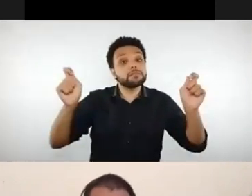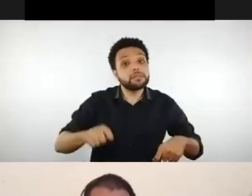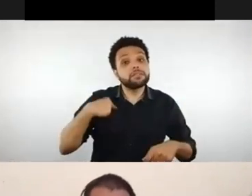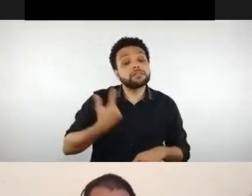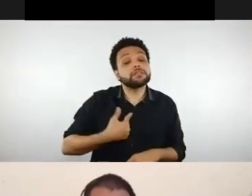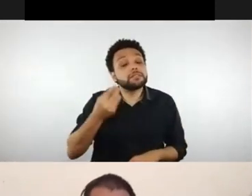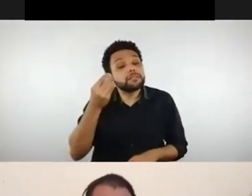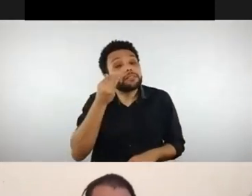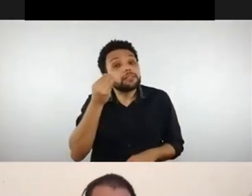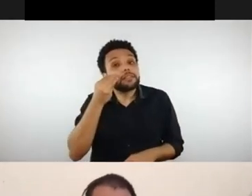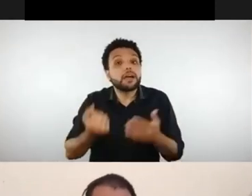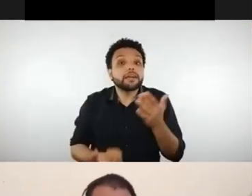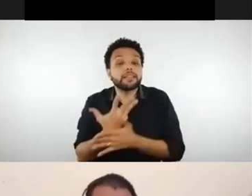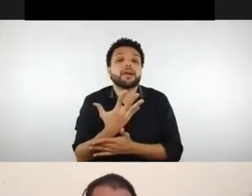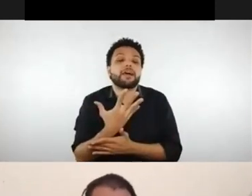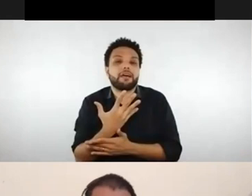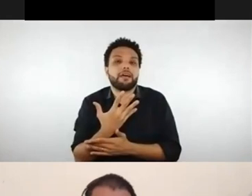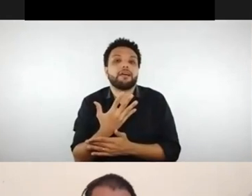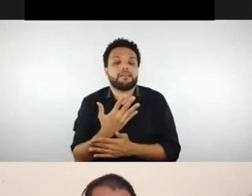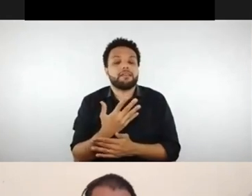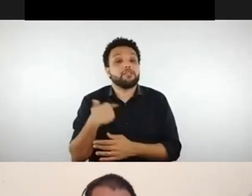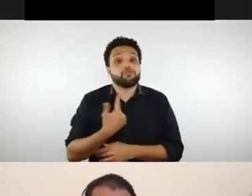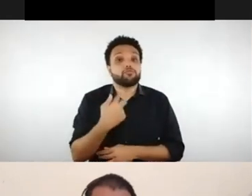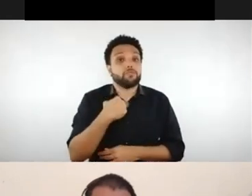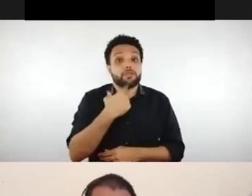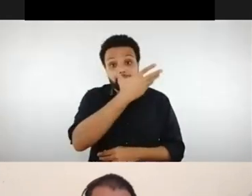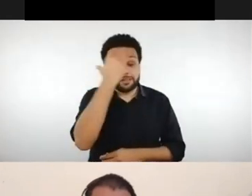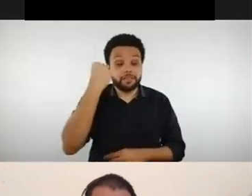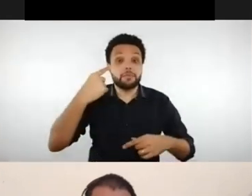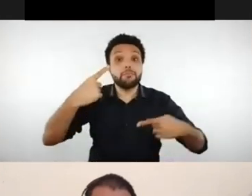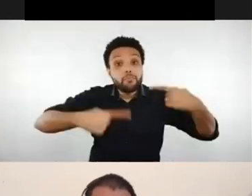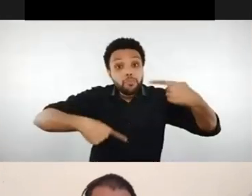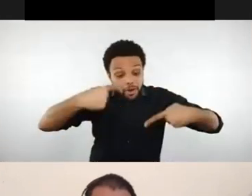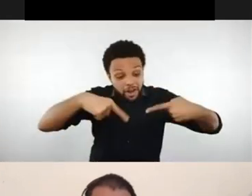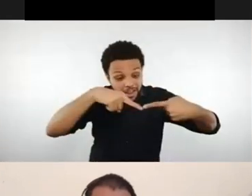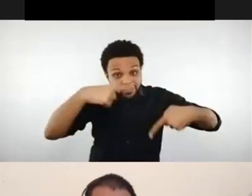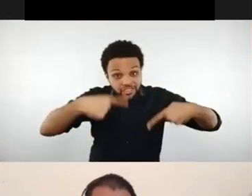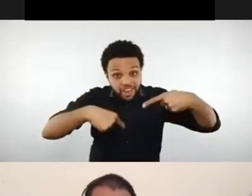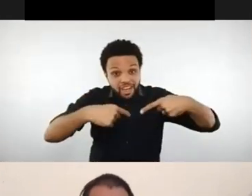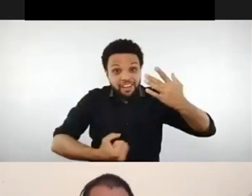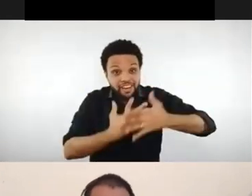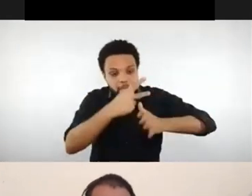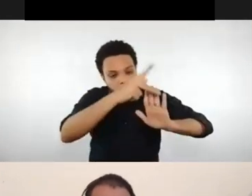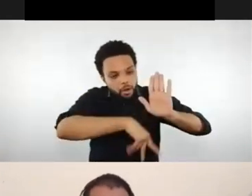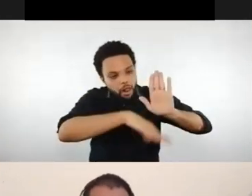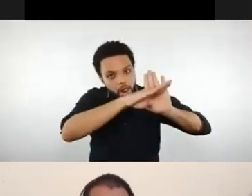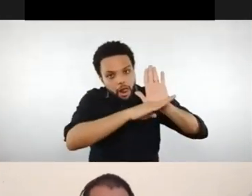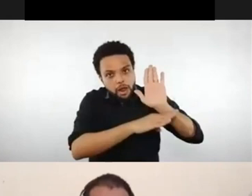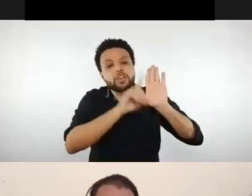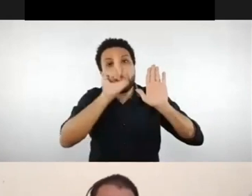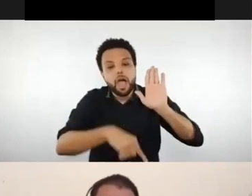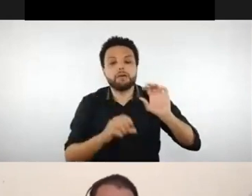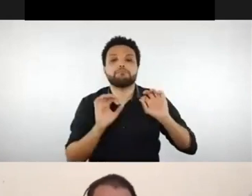criar, e a política, né? A gente não pode esquecer que a política é um indutor, né? Na hora que você criou a 12485, onde